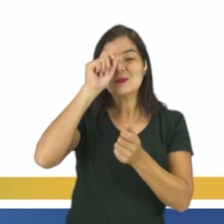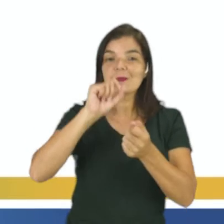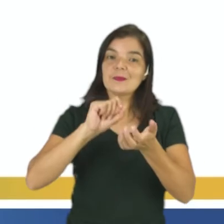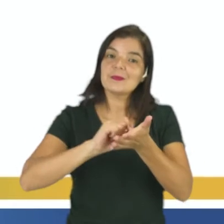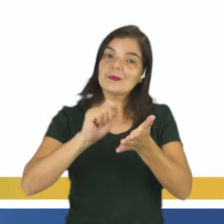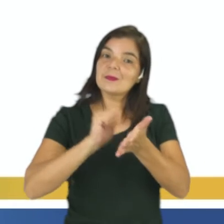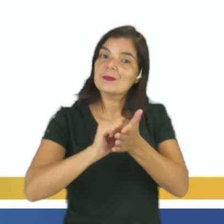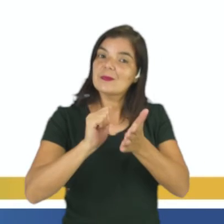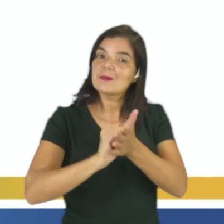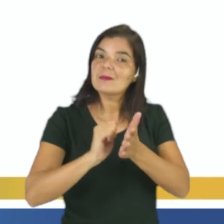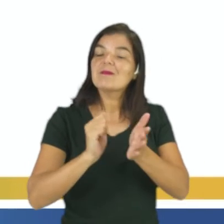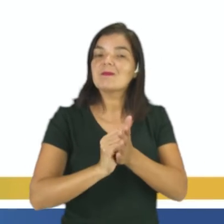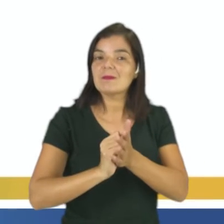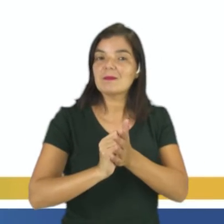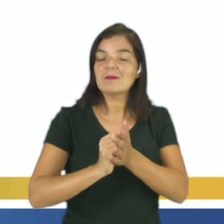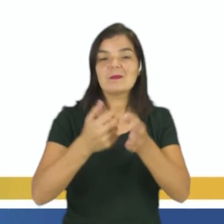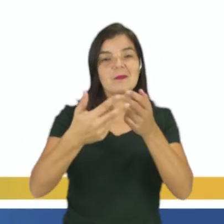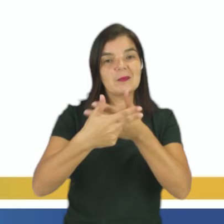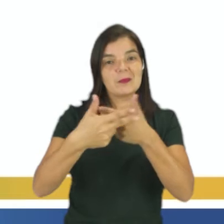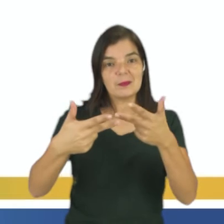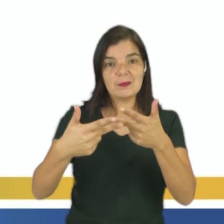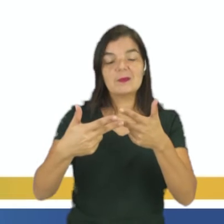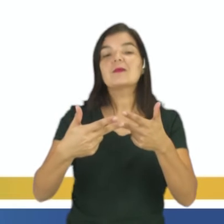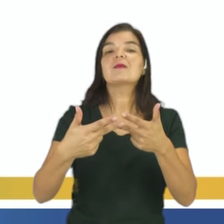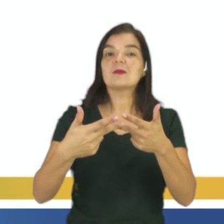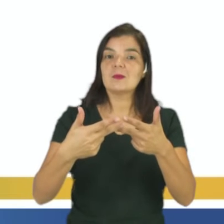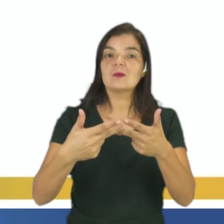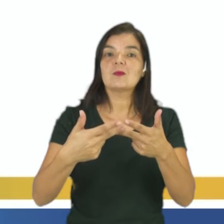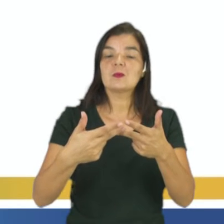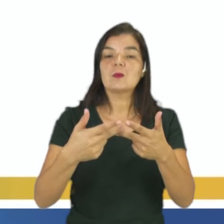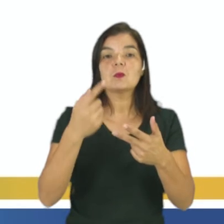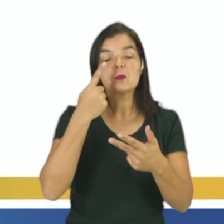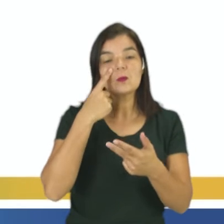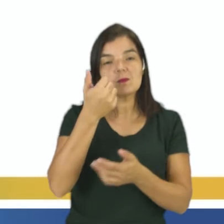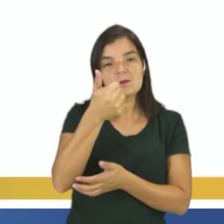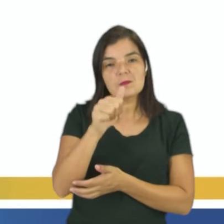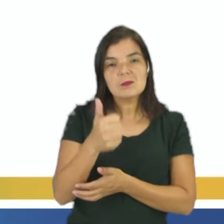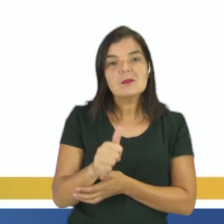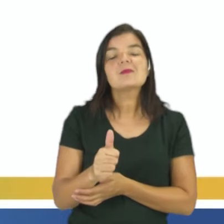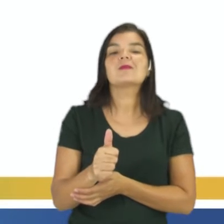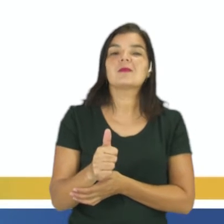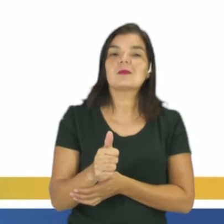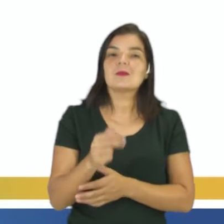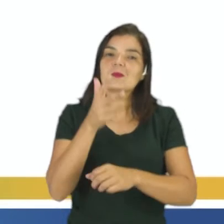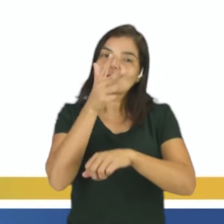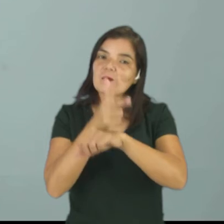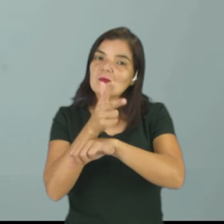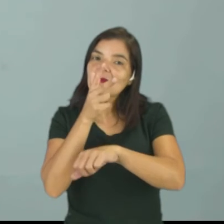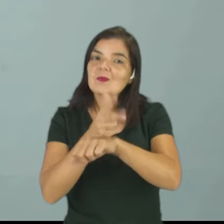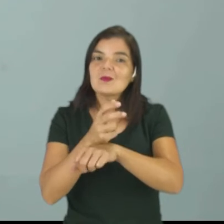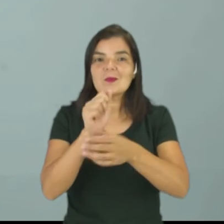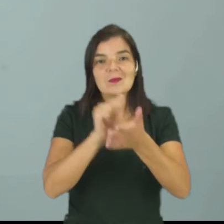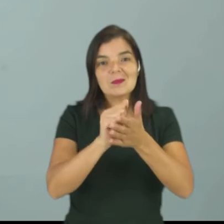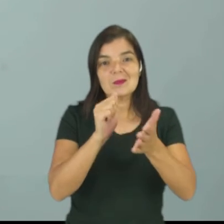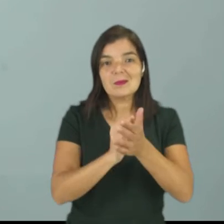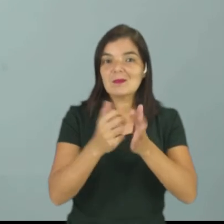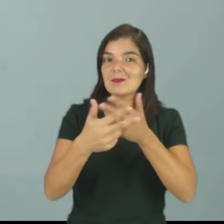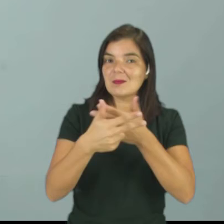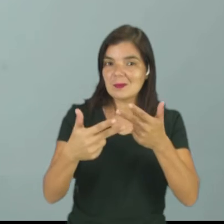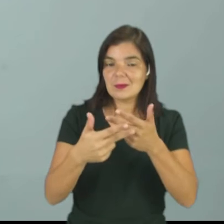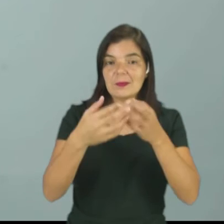fazer aquela obra, escrever, encenar, filmar, roteirizar,